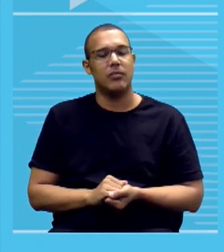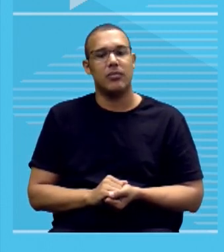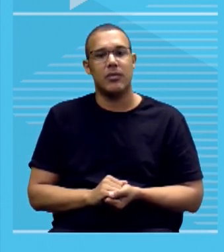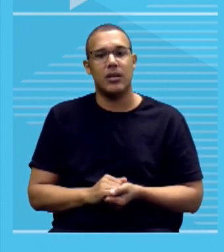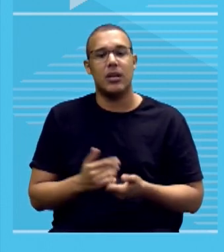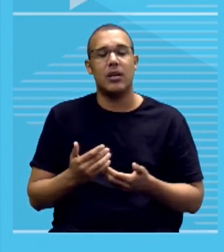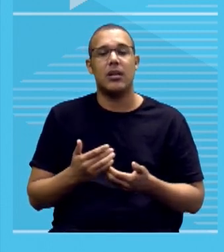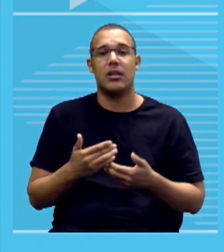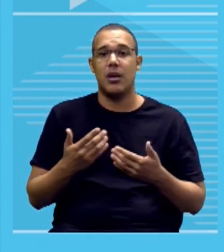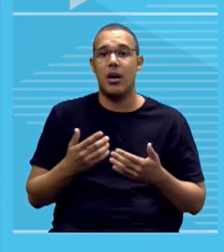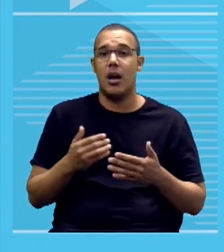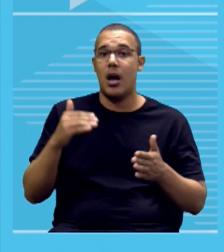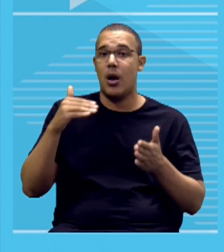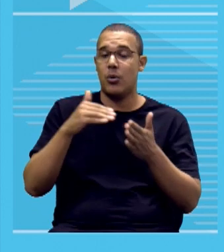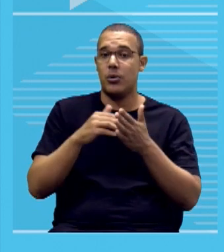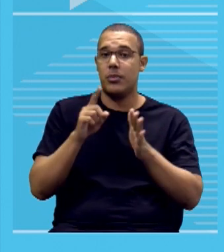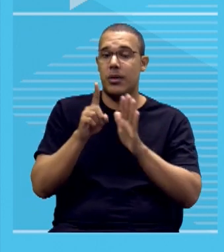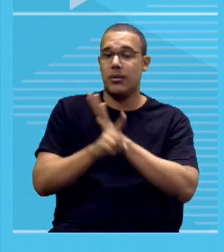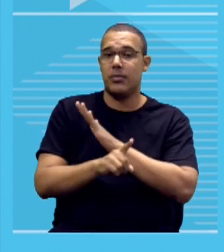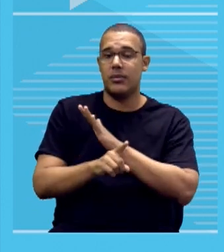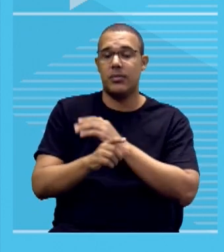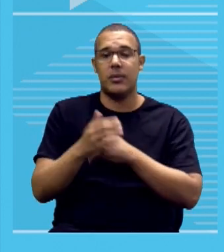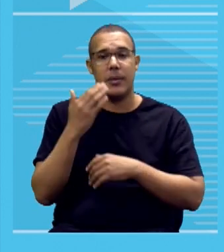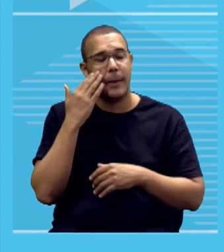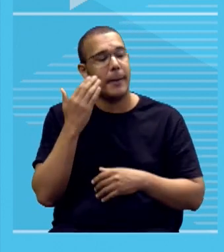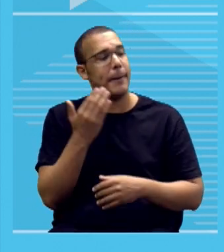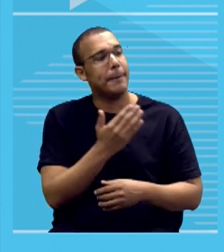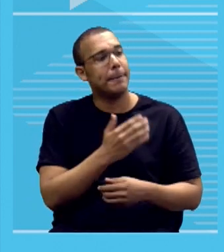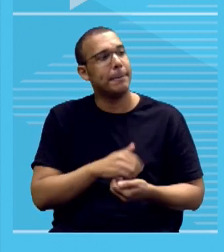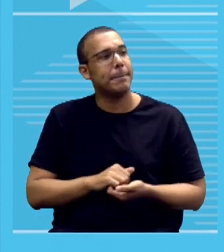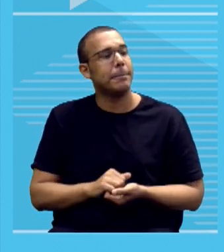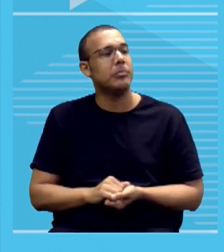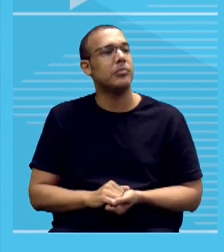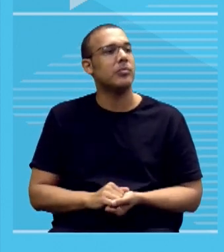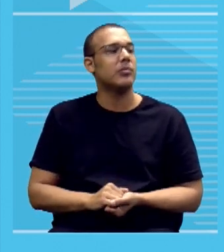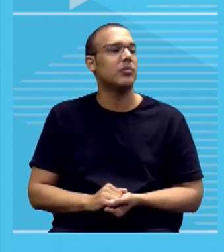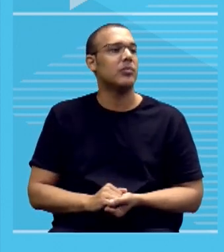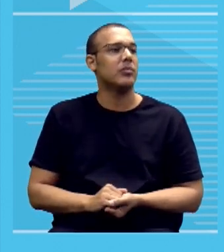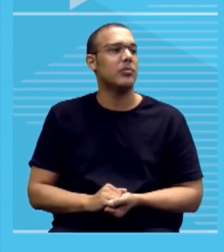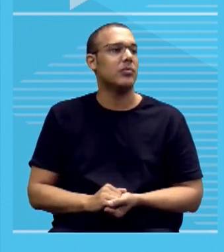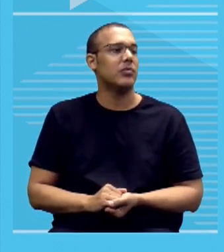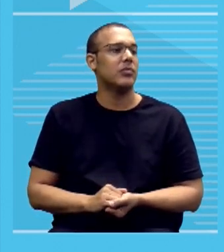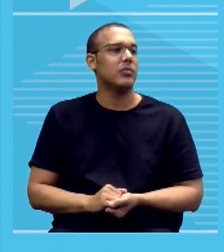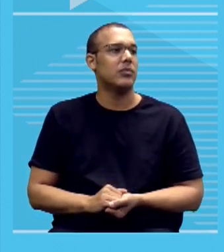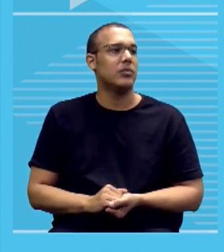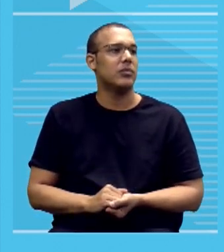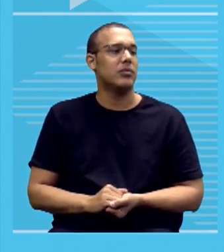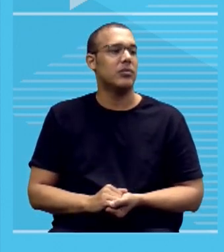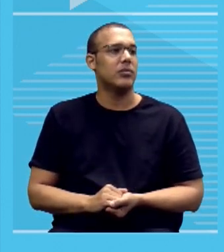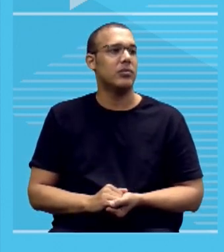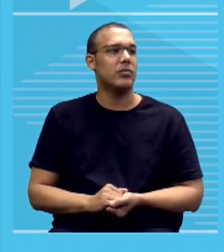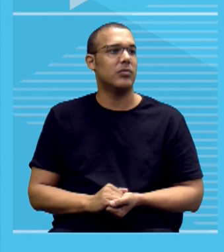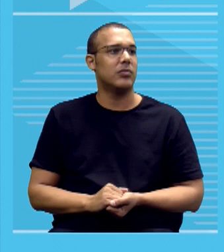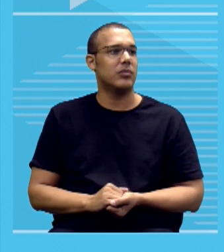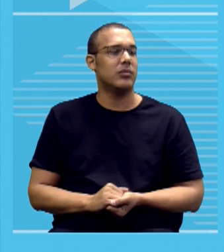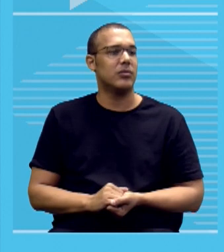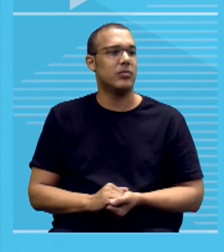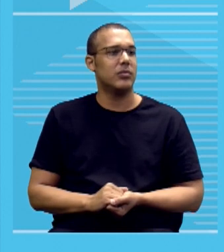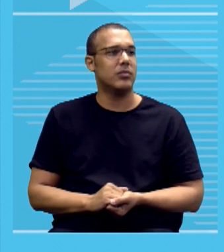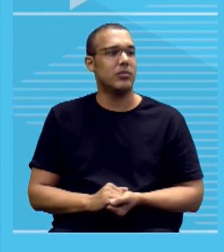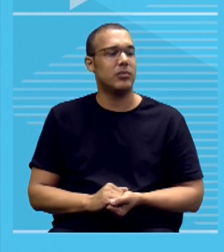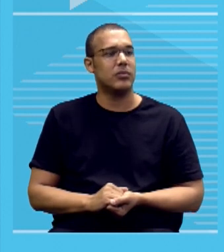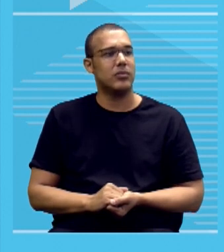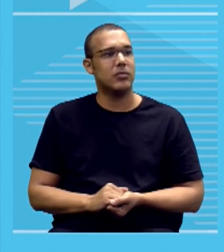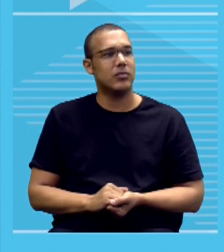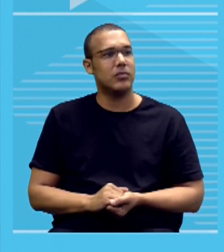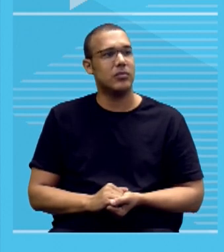E a nossa saideira fala o seguinte. O gerador fornece a um motor um DDP de 440 volts. O motor tem uma